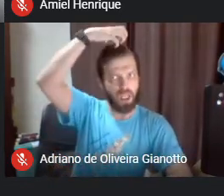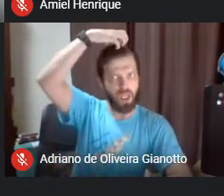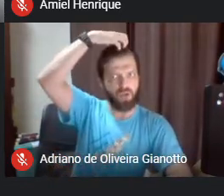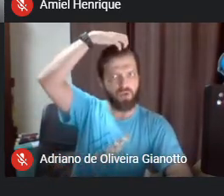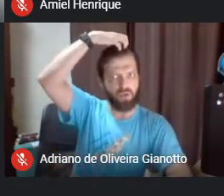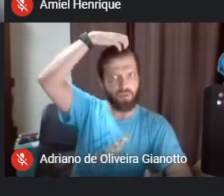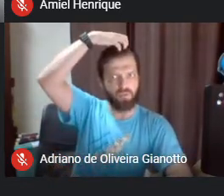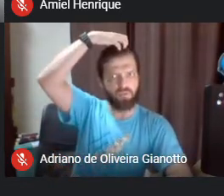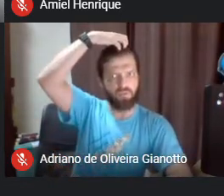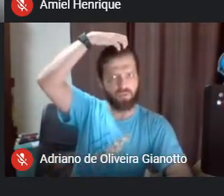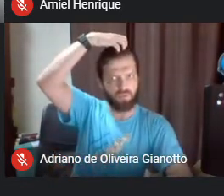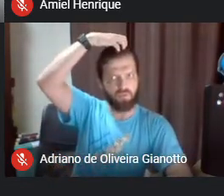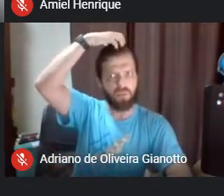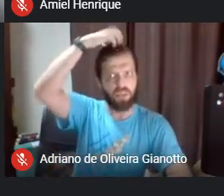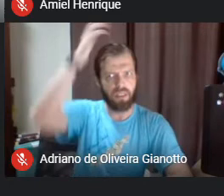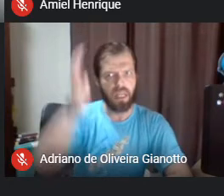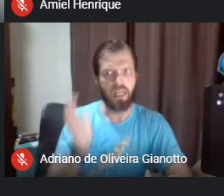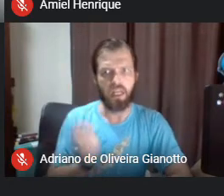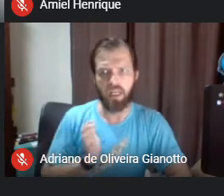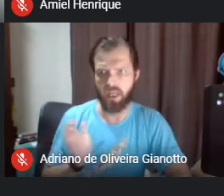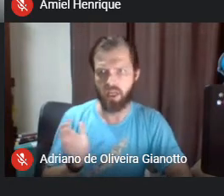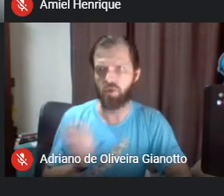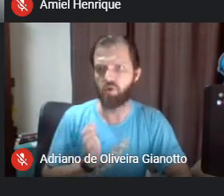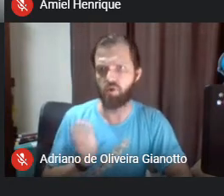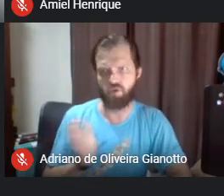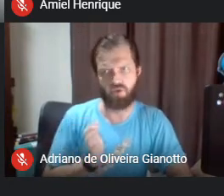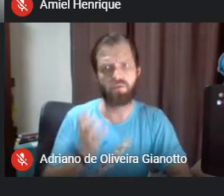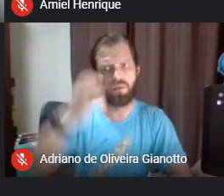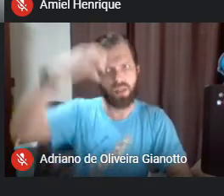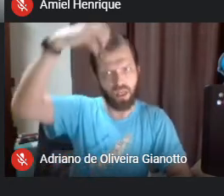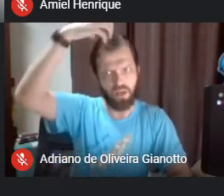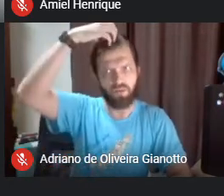dia, o que aconteceu? Uma mulher,